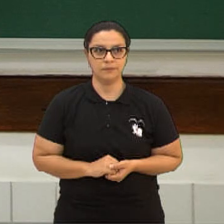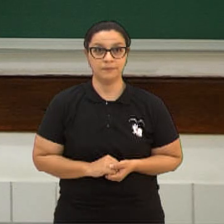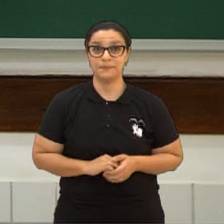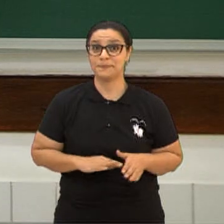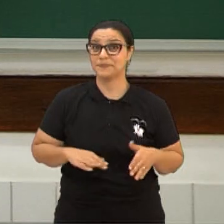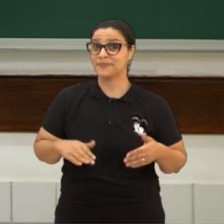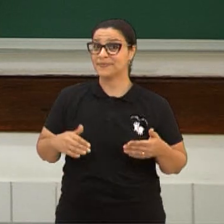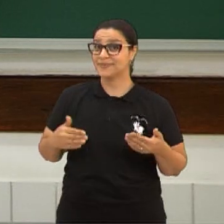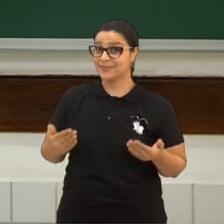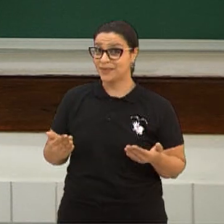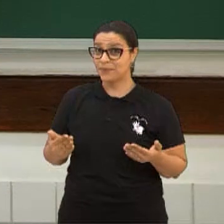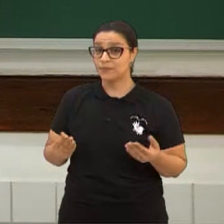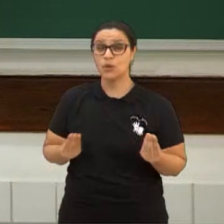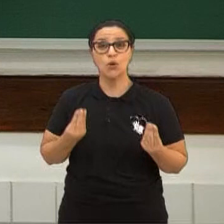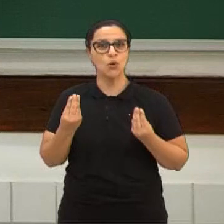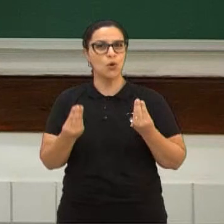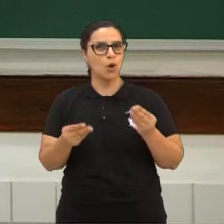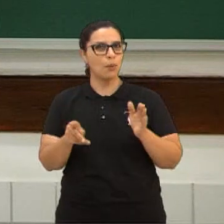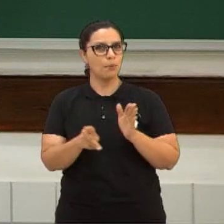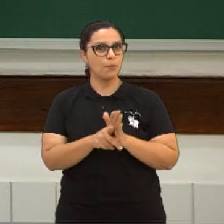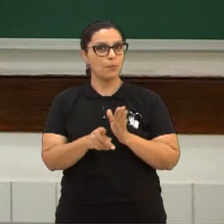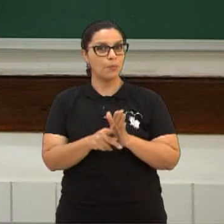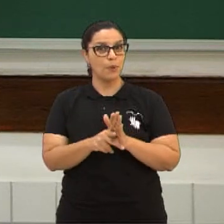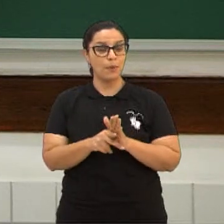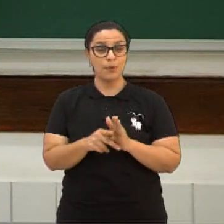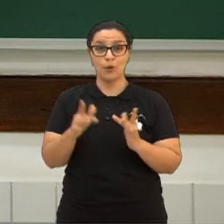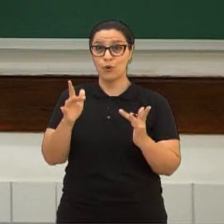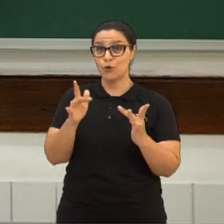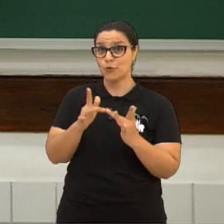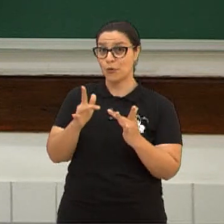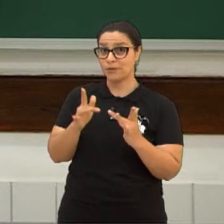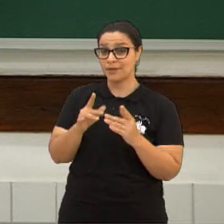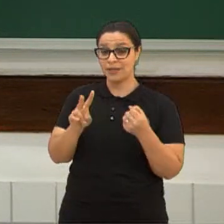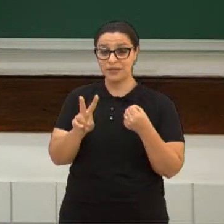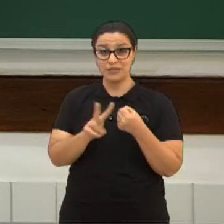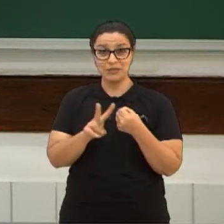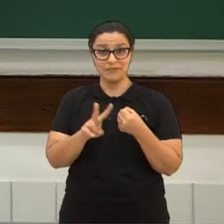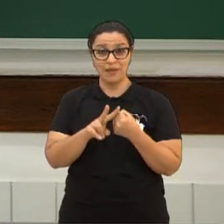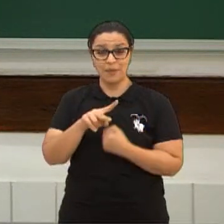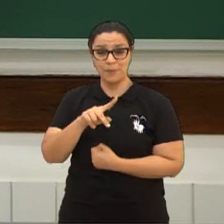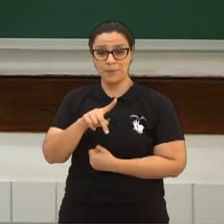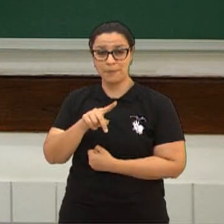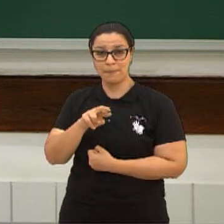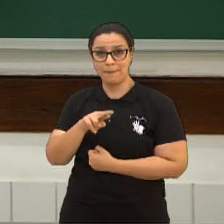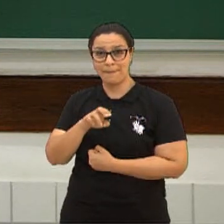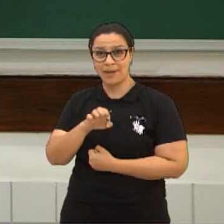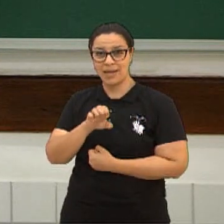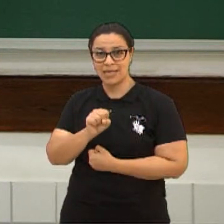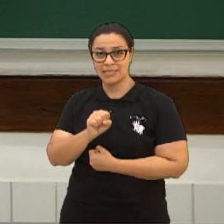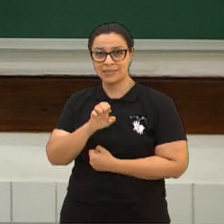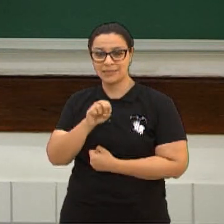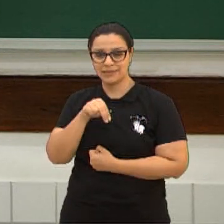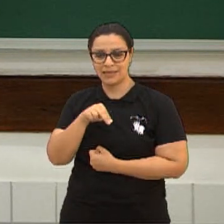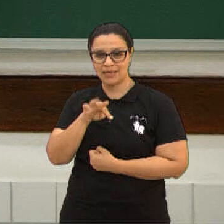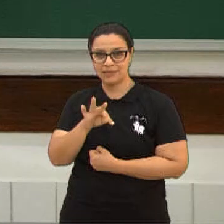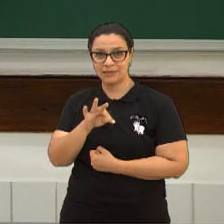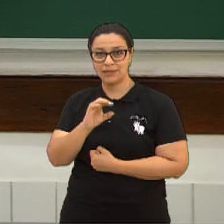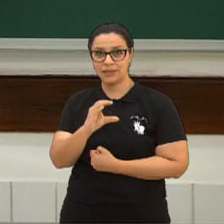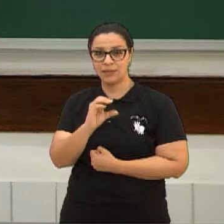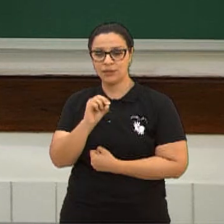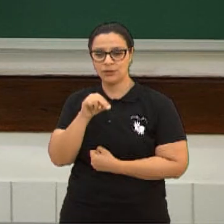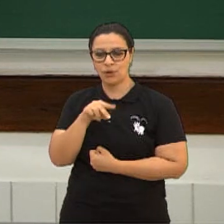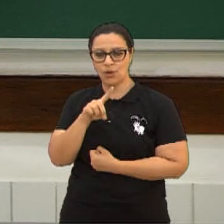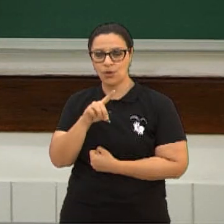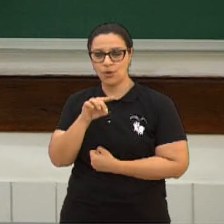E aí, como foi o seu primeiro momento com o Present Continuous? Para nós resolvermos exercícios, foi